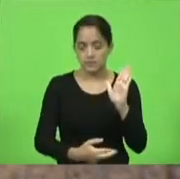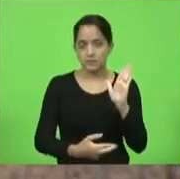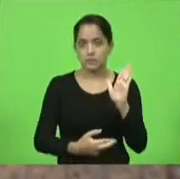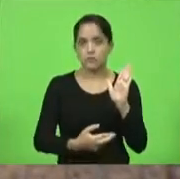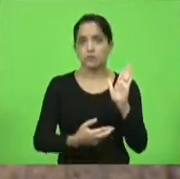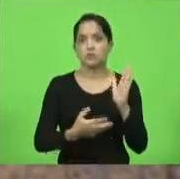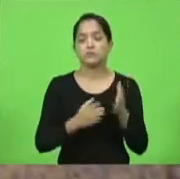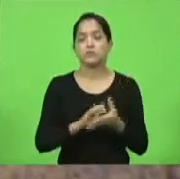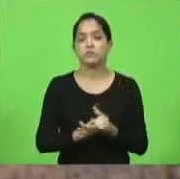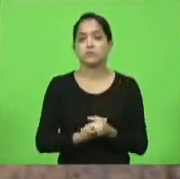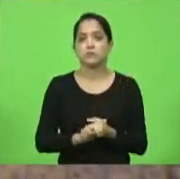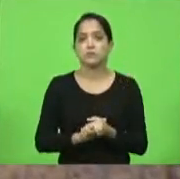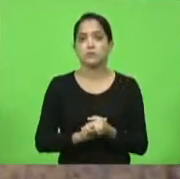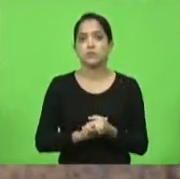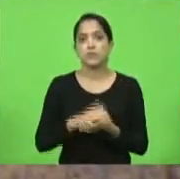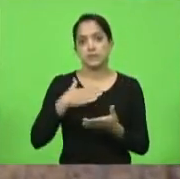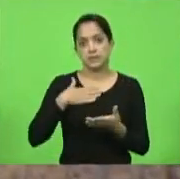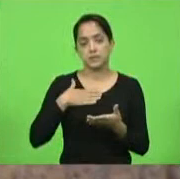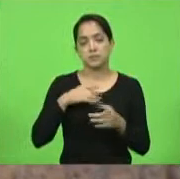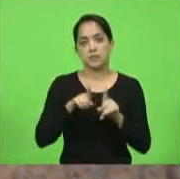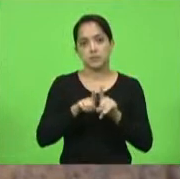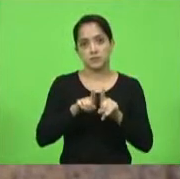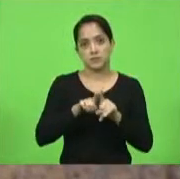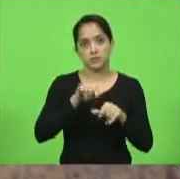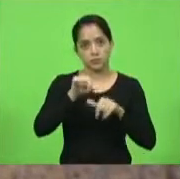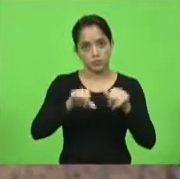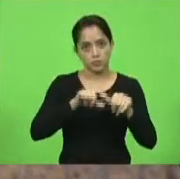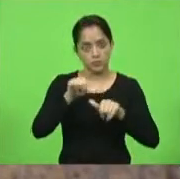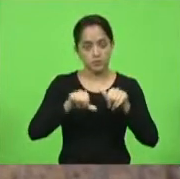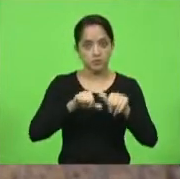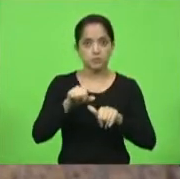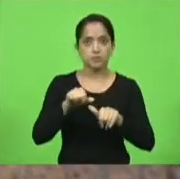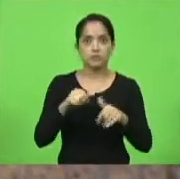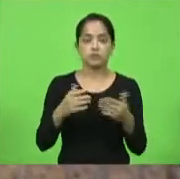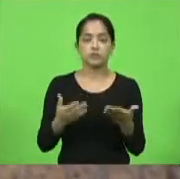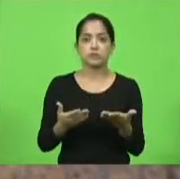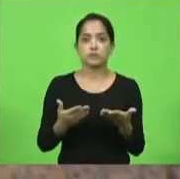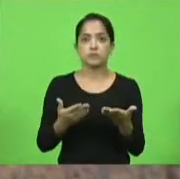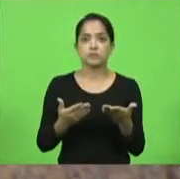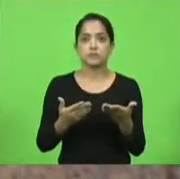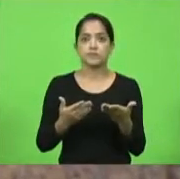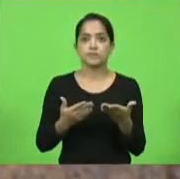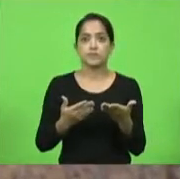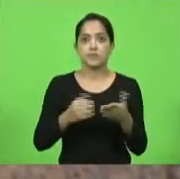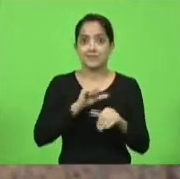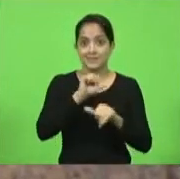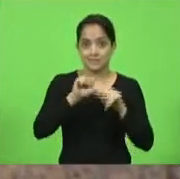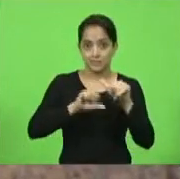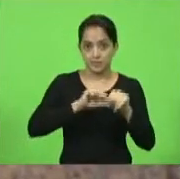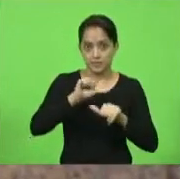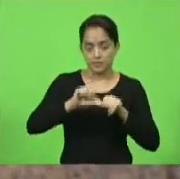casa, inclusive as minhas próprias, como eu falei, eu estou mudando isso, serem feitas dessa forma,